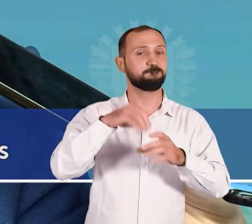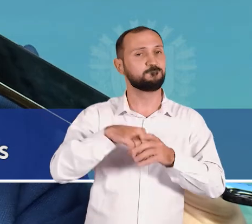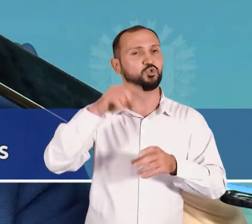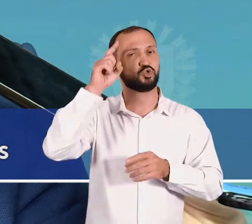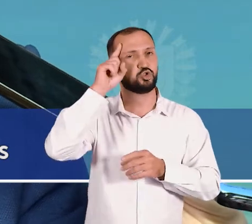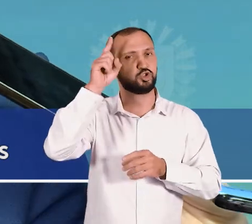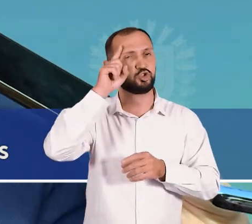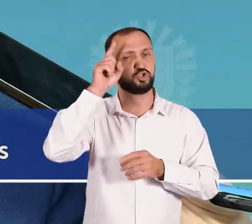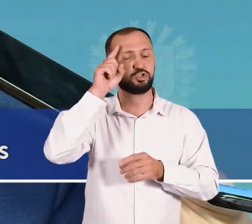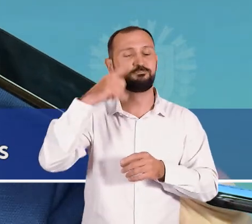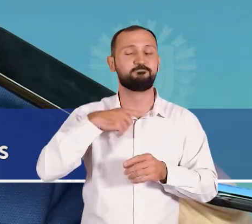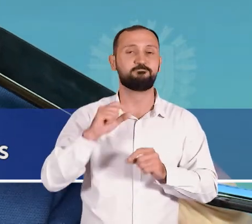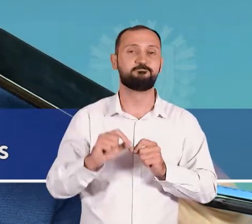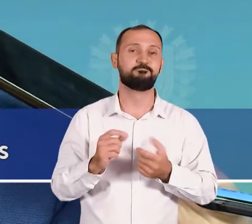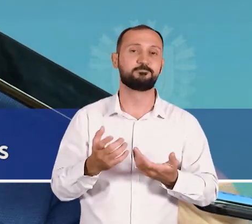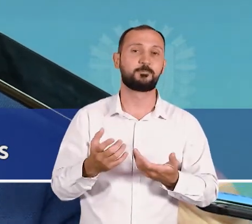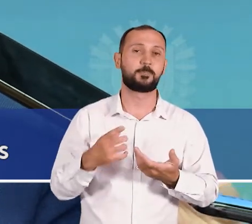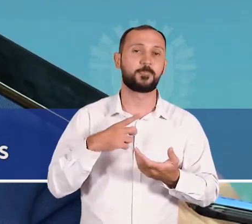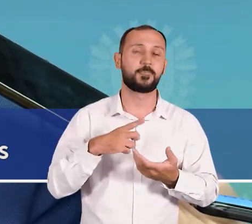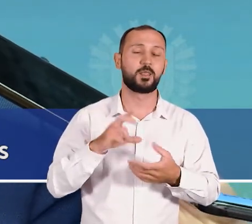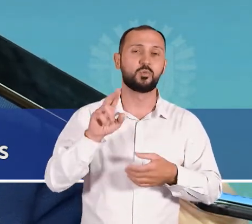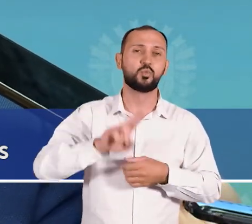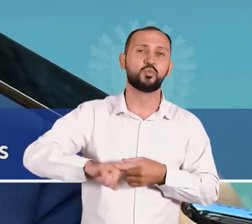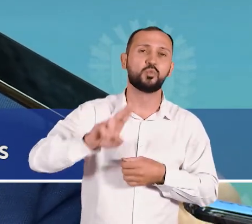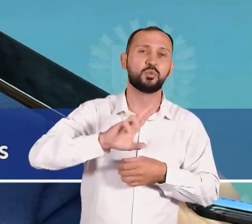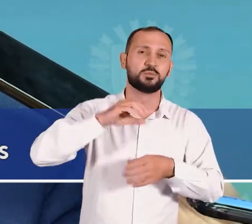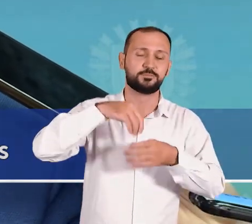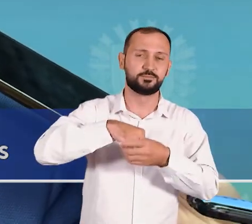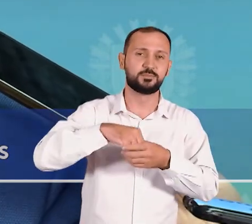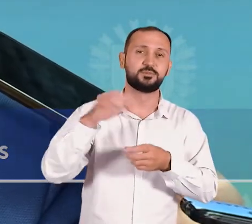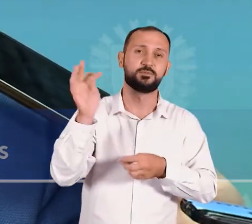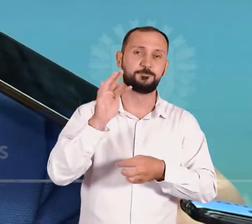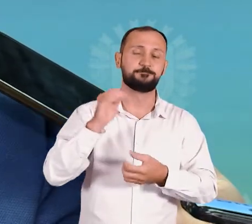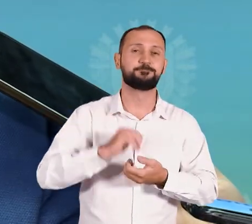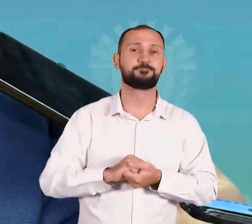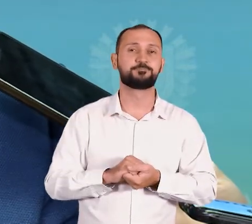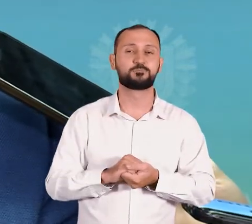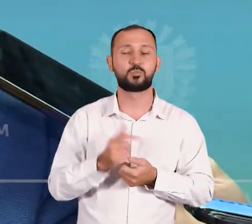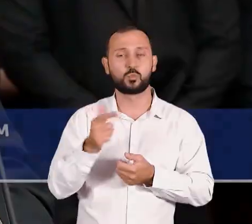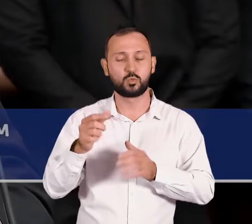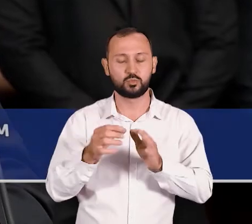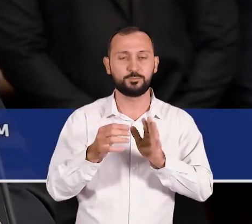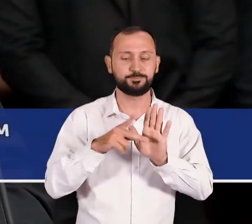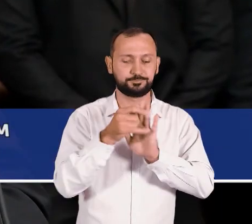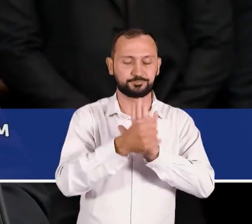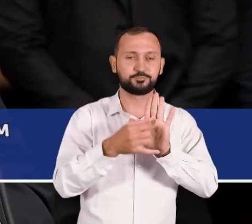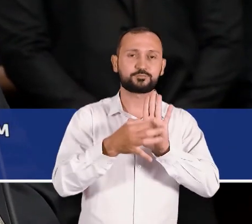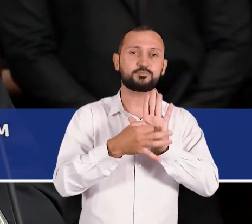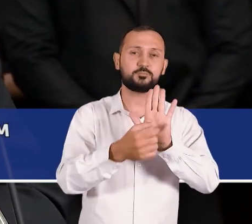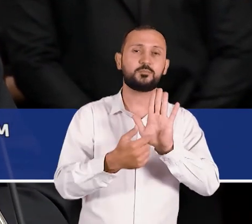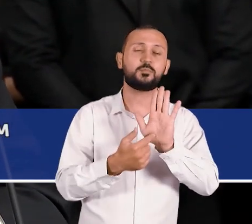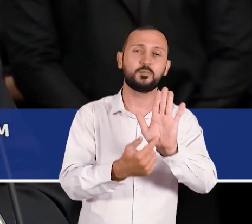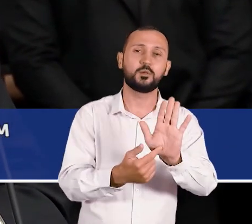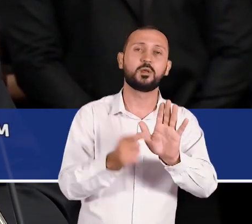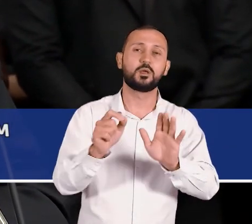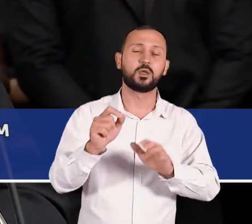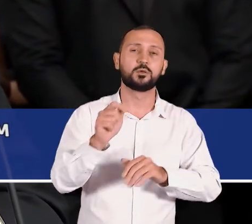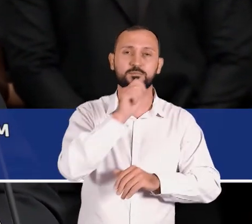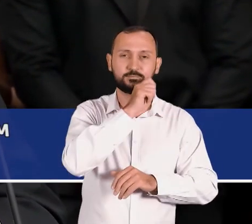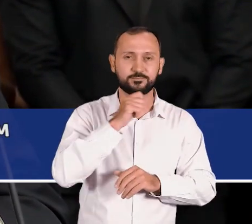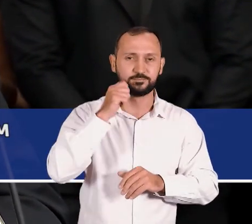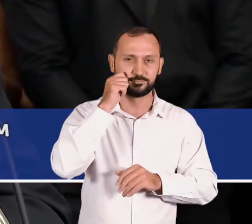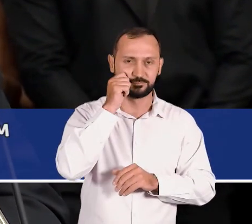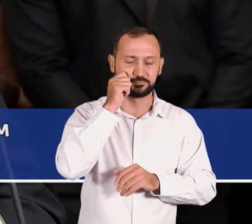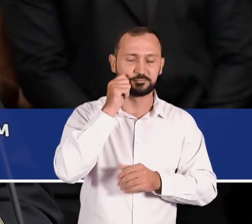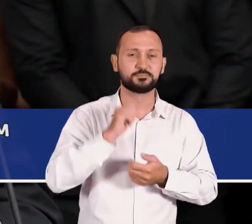e no cotidiano, no dia a dia, tendo uso dentro dessas universidades. Outro projeto apresentado é de autoria do